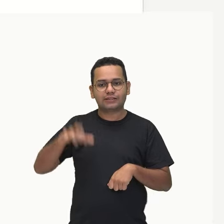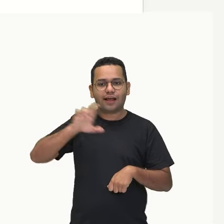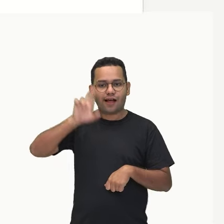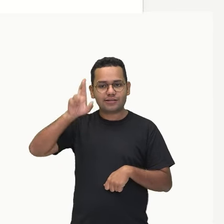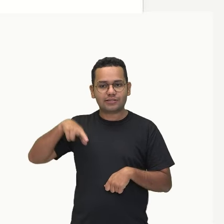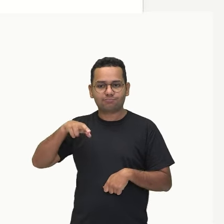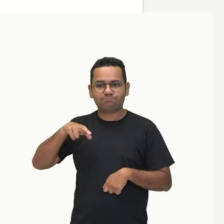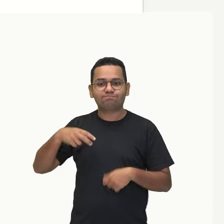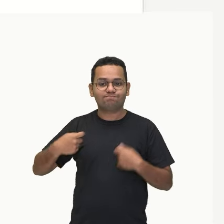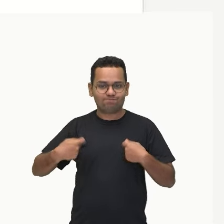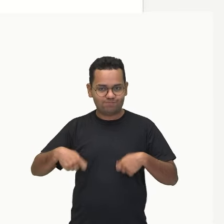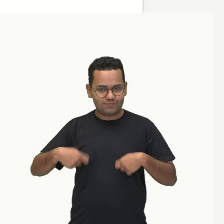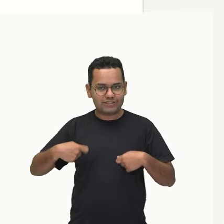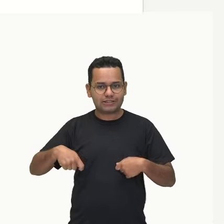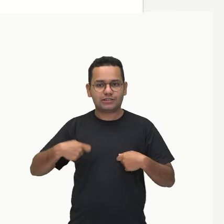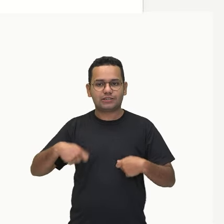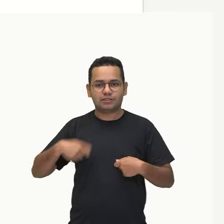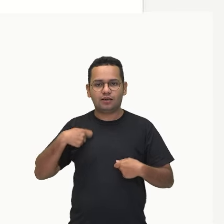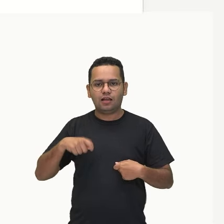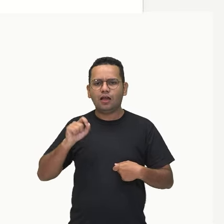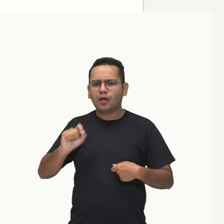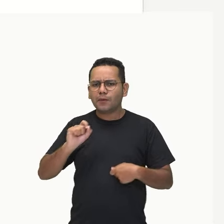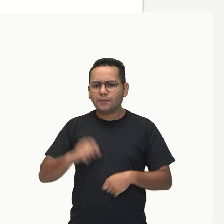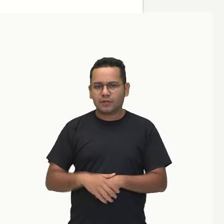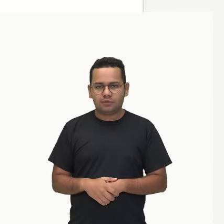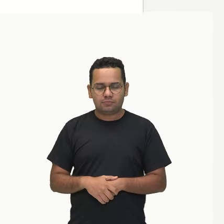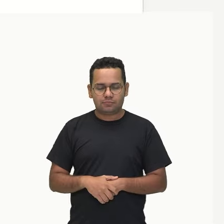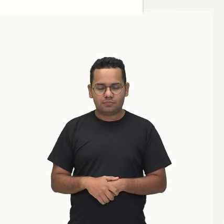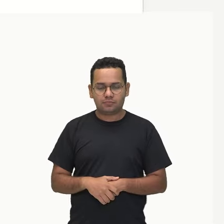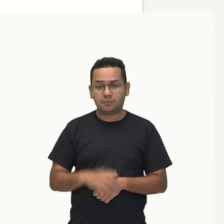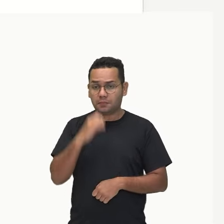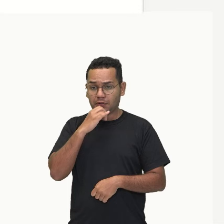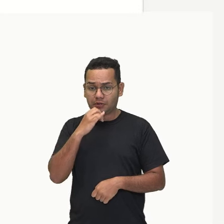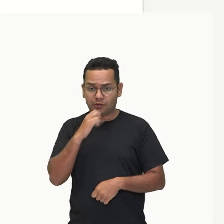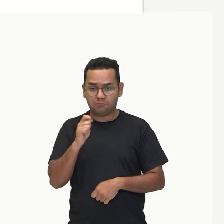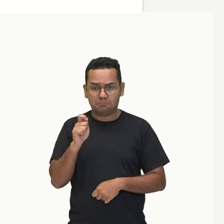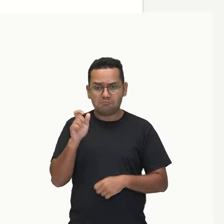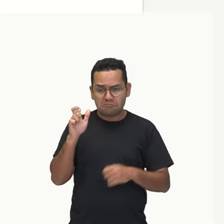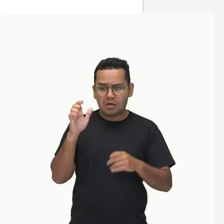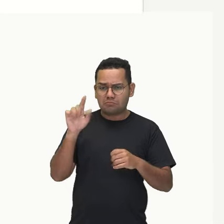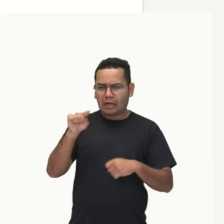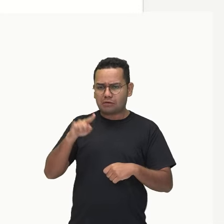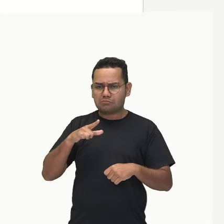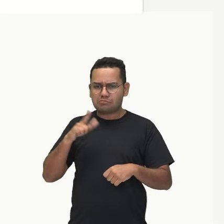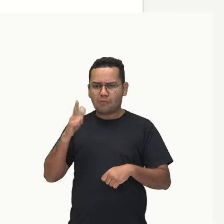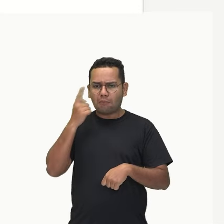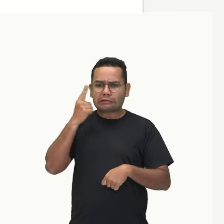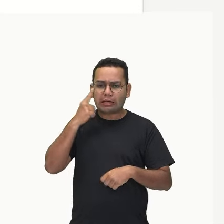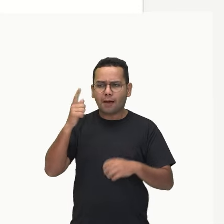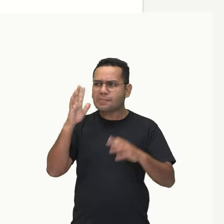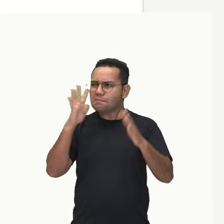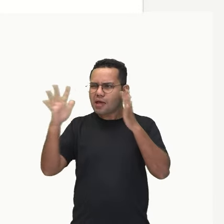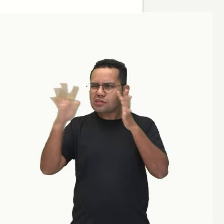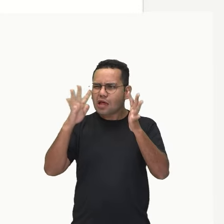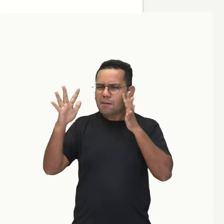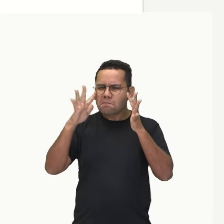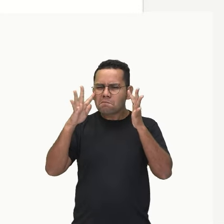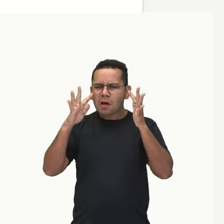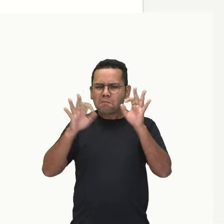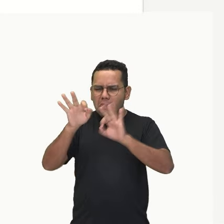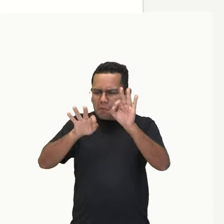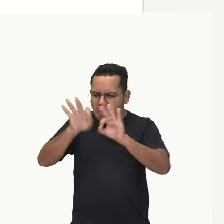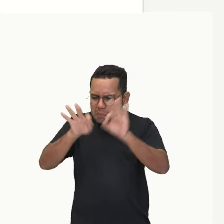lógico-racional, orientado pela construção de conceitos. Olha, importantíssima essa ideia